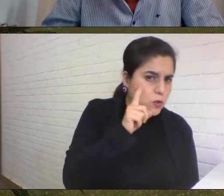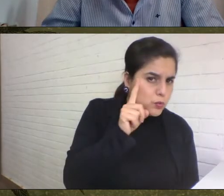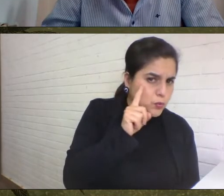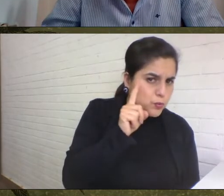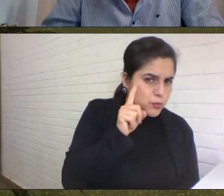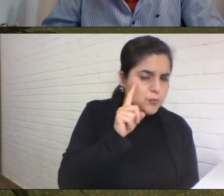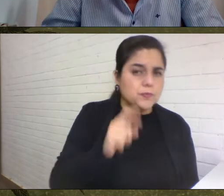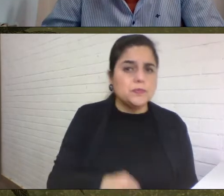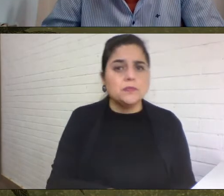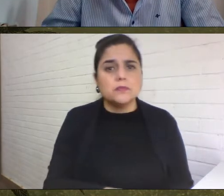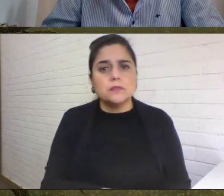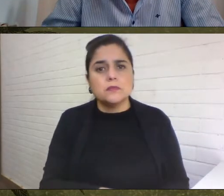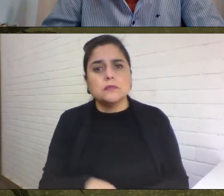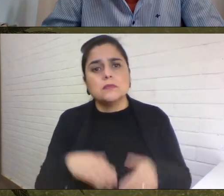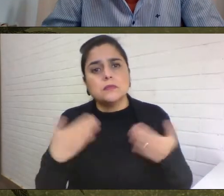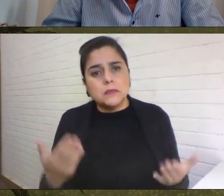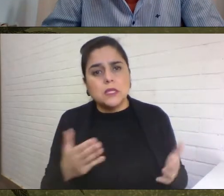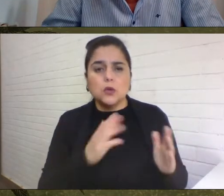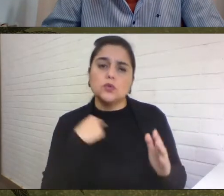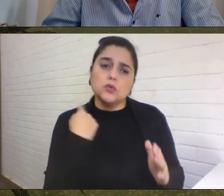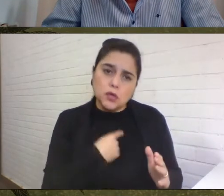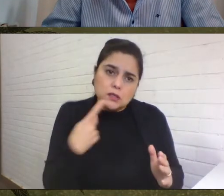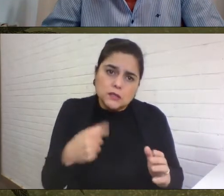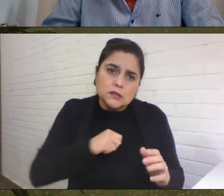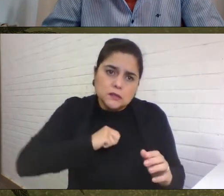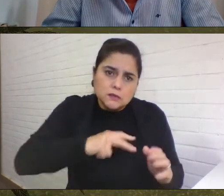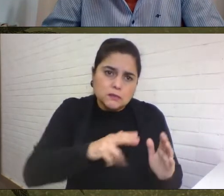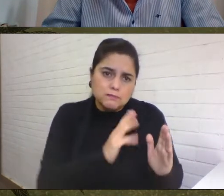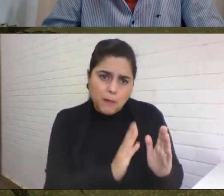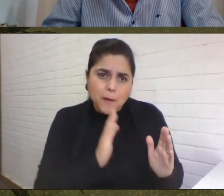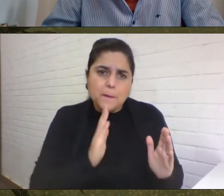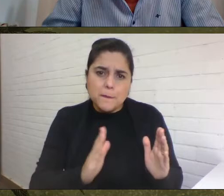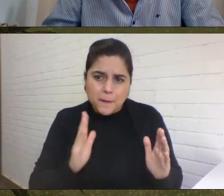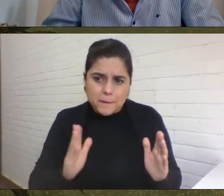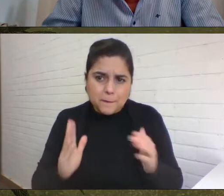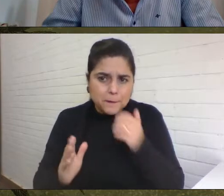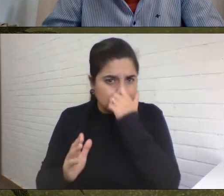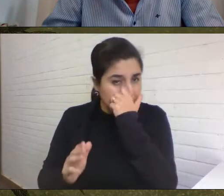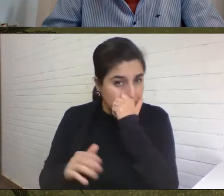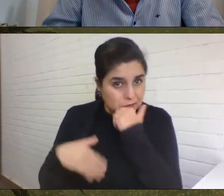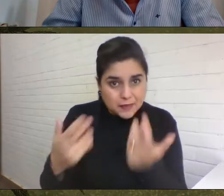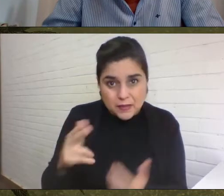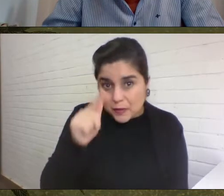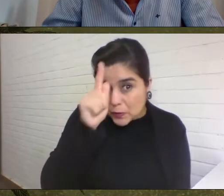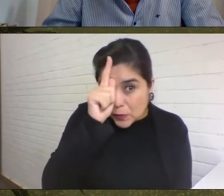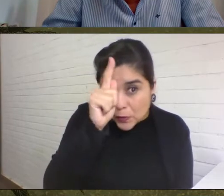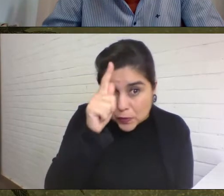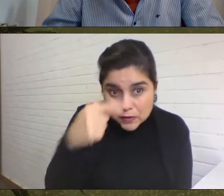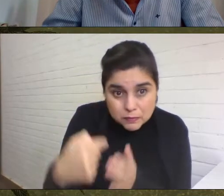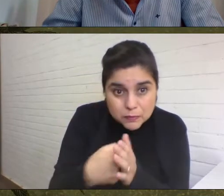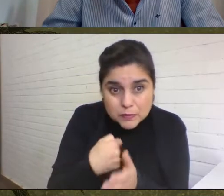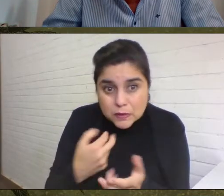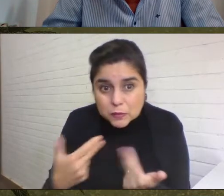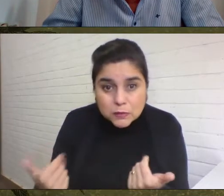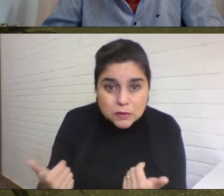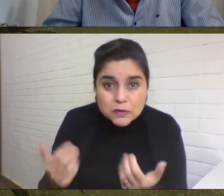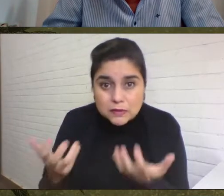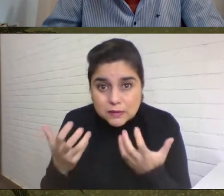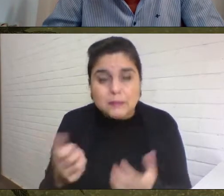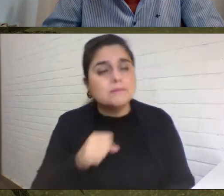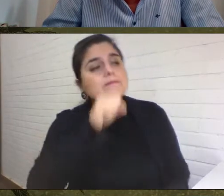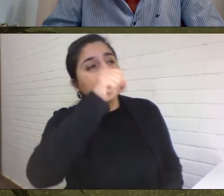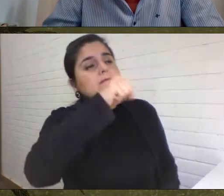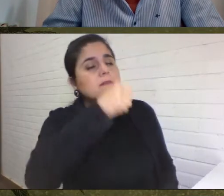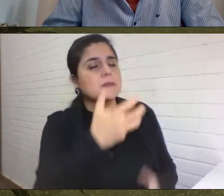Estamos neste processo. Vejo o deputado Goura queria fazer alguma... Sim,